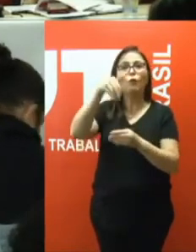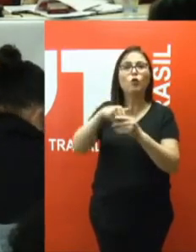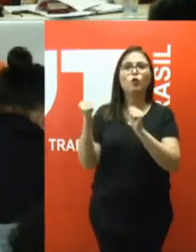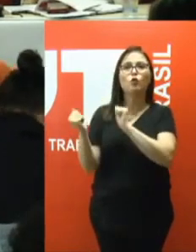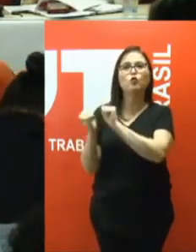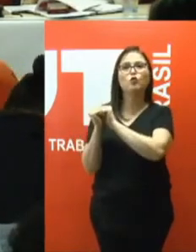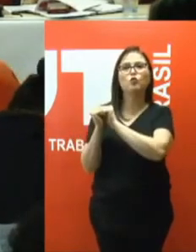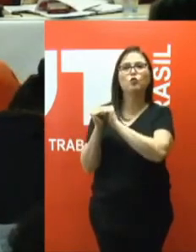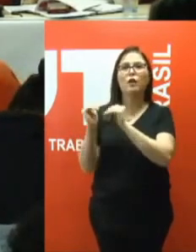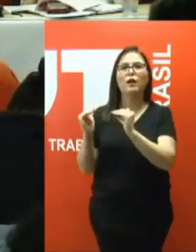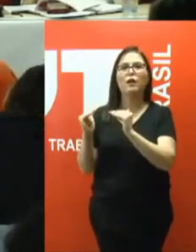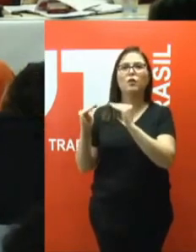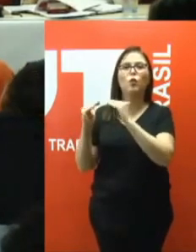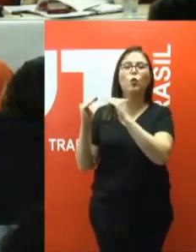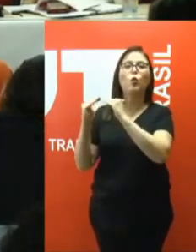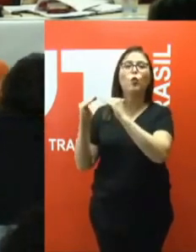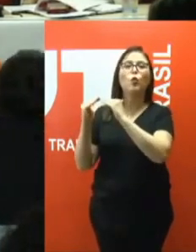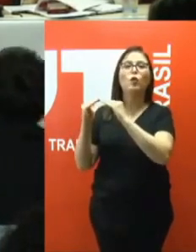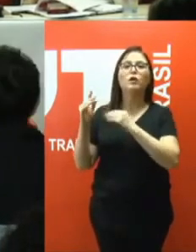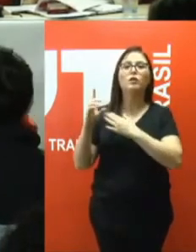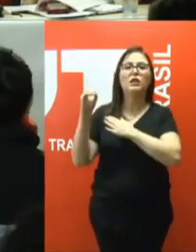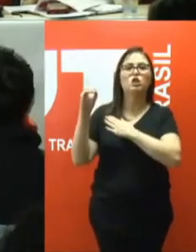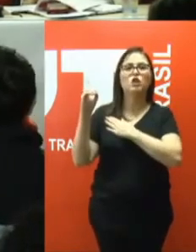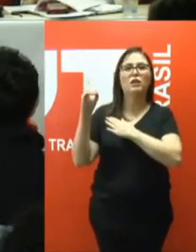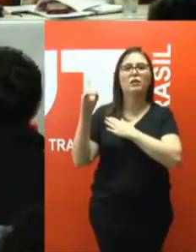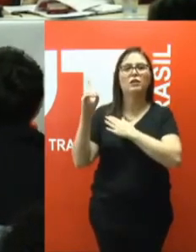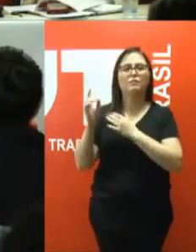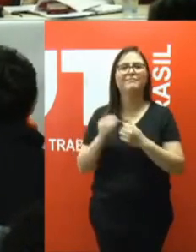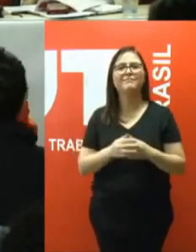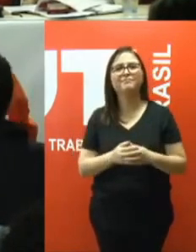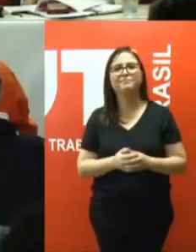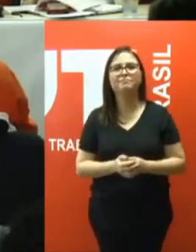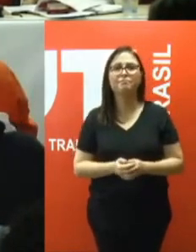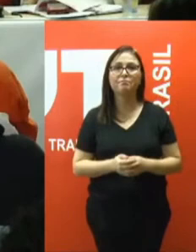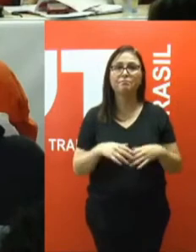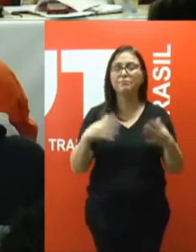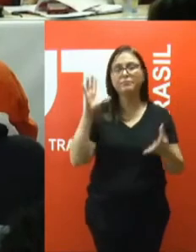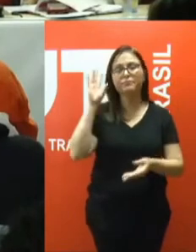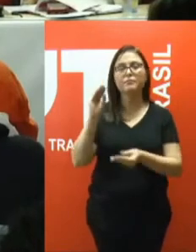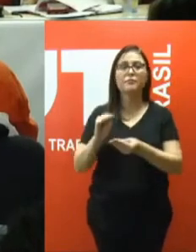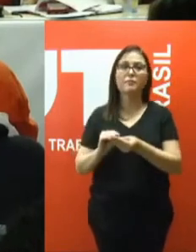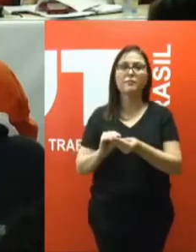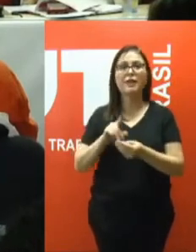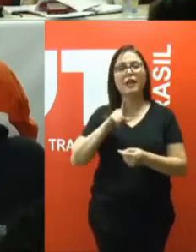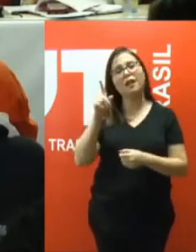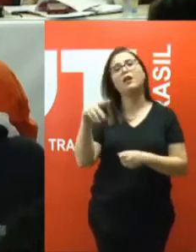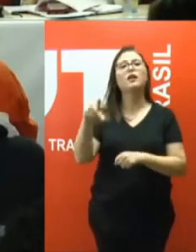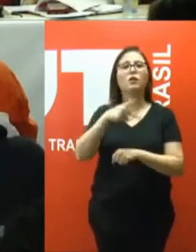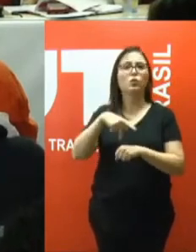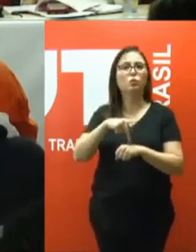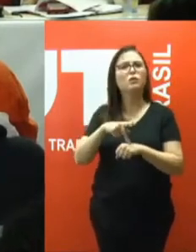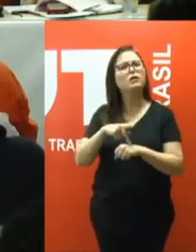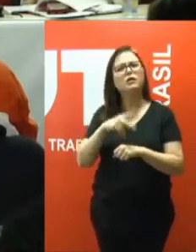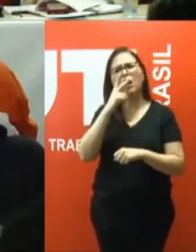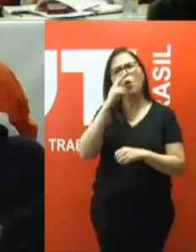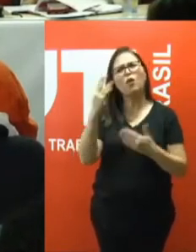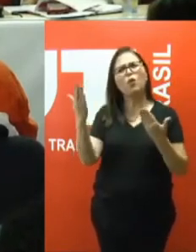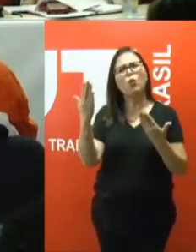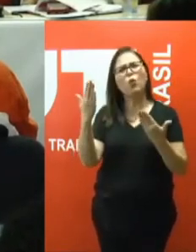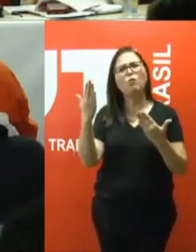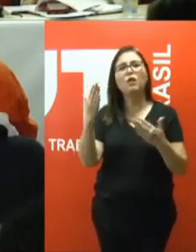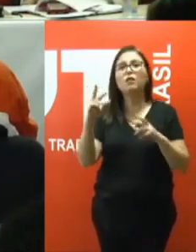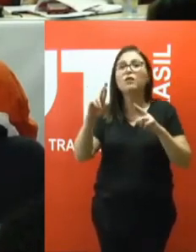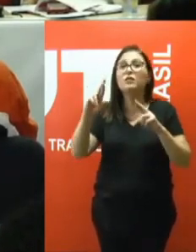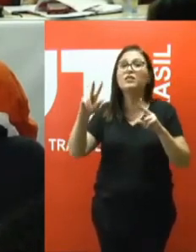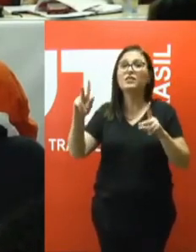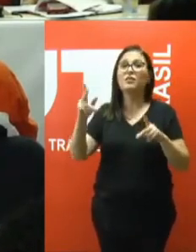né? Você vê como a coisa é complicada, né? Mas enfim, presidente, eu acho que eles têm uma realidade muito diferente da nossa, né? Como eu falei,